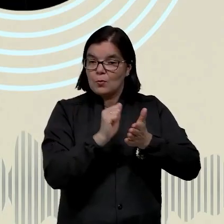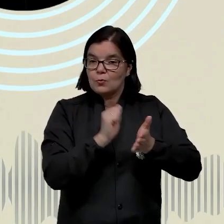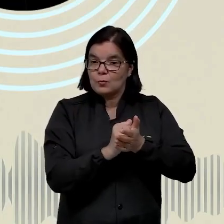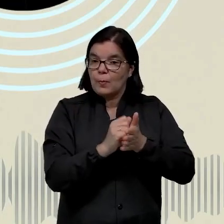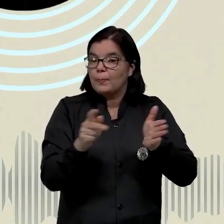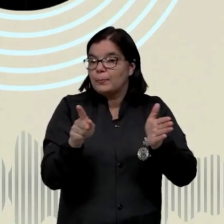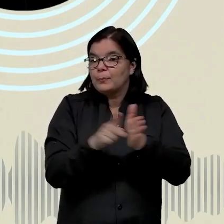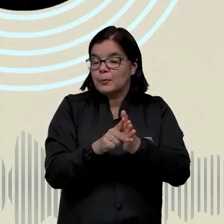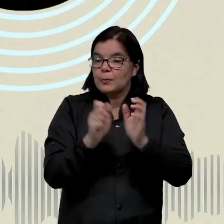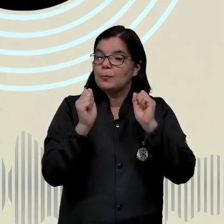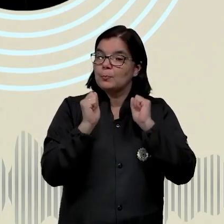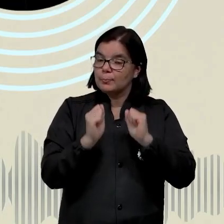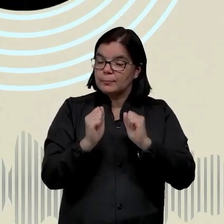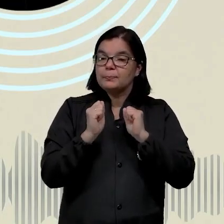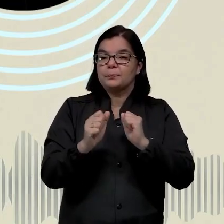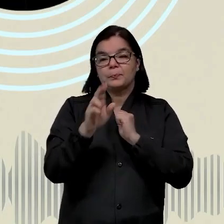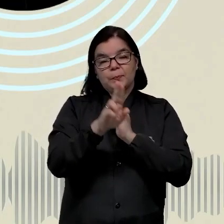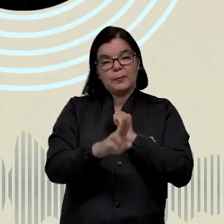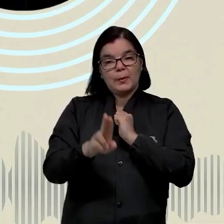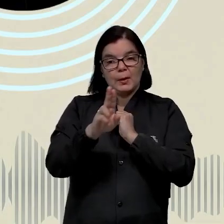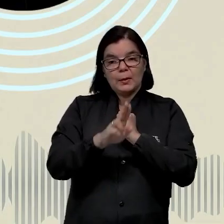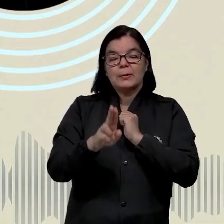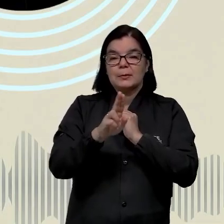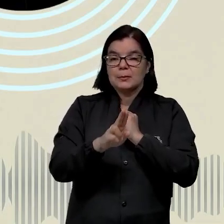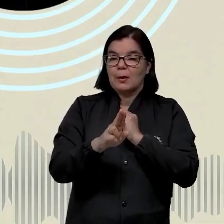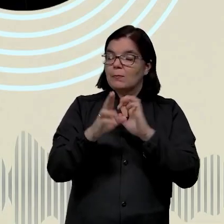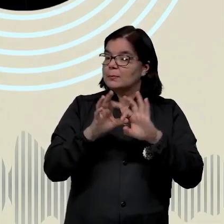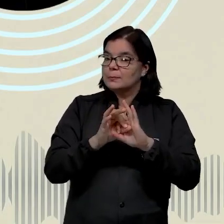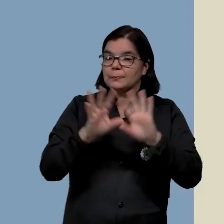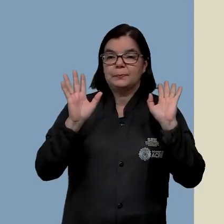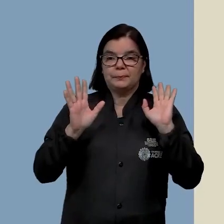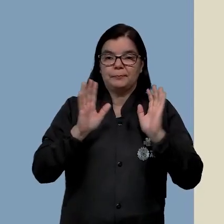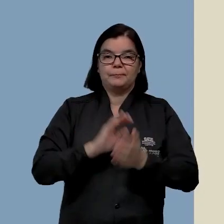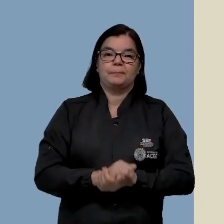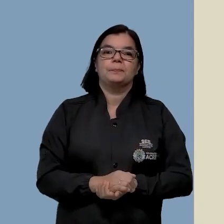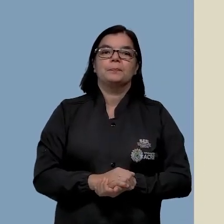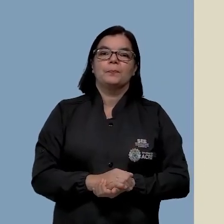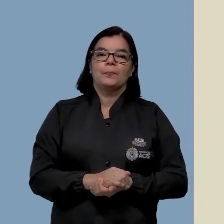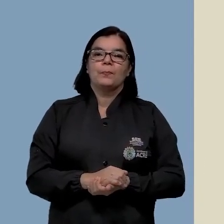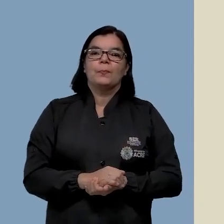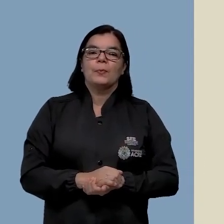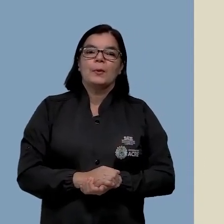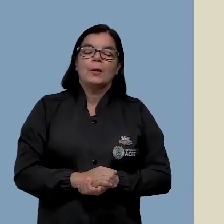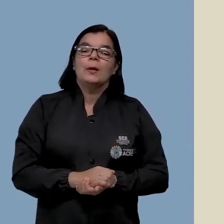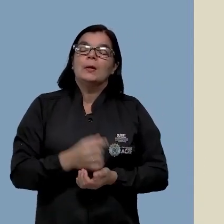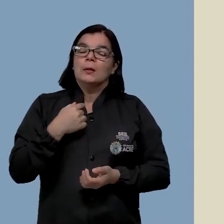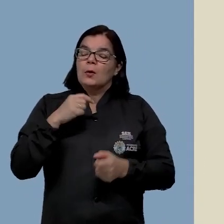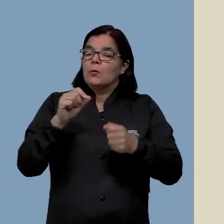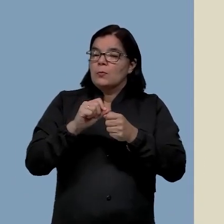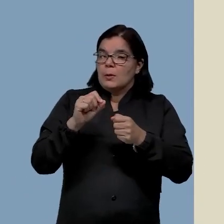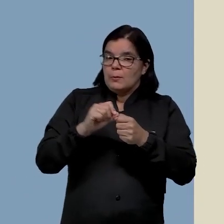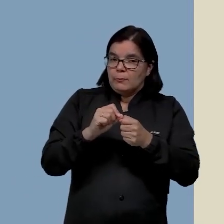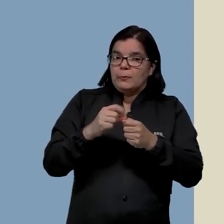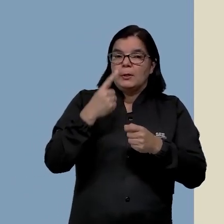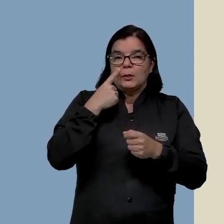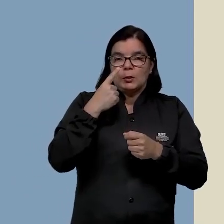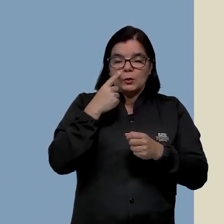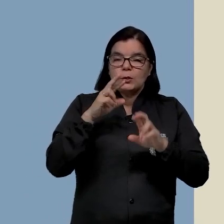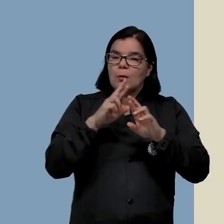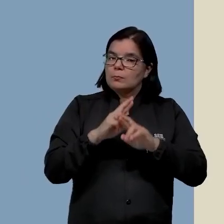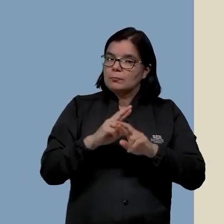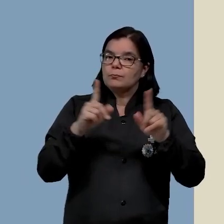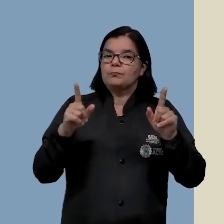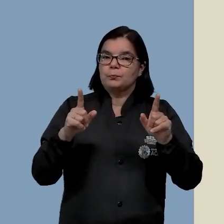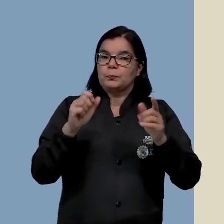obra e poder fazer uso exclusivo dela, tá? Então, fazendo aqui uma breve